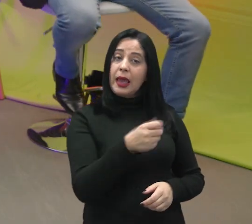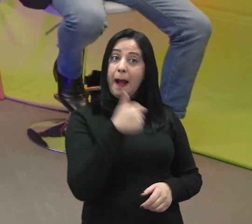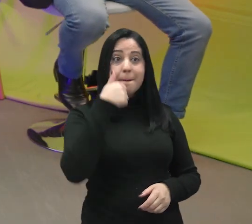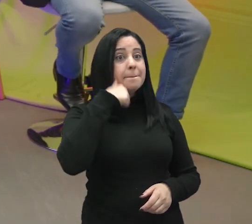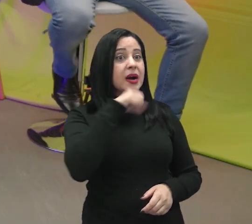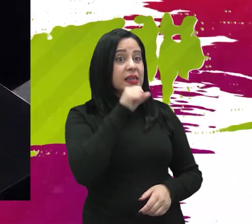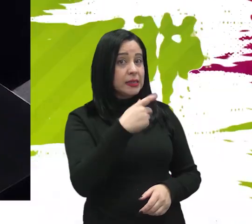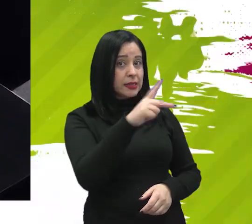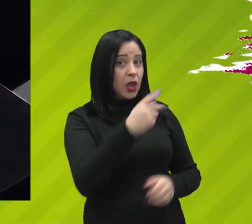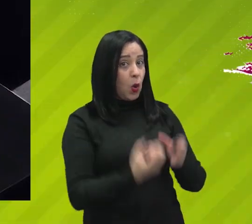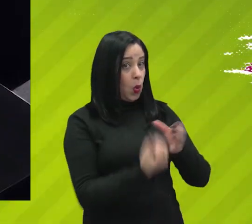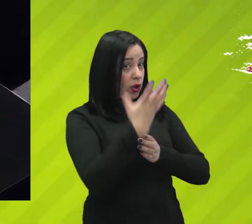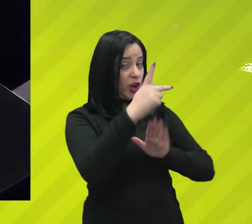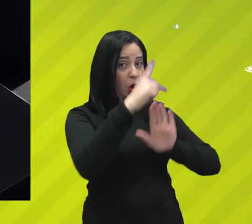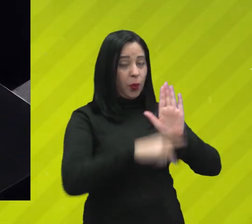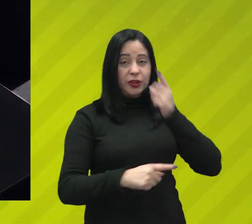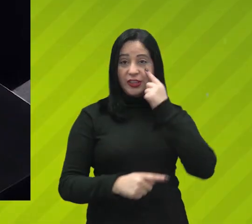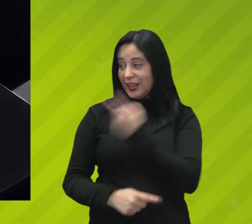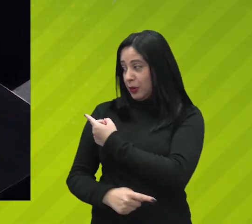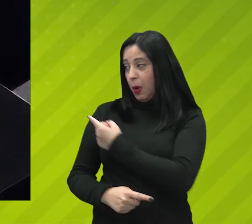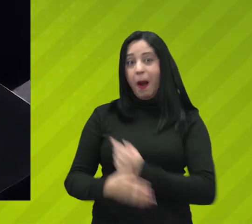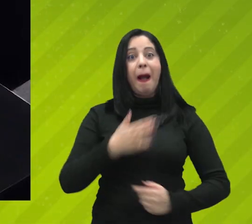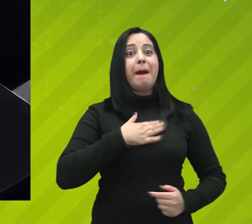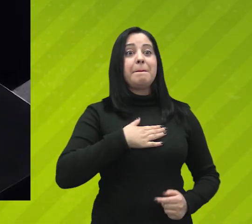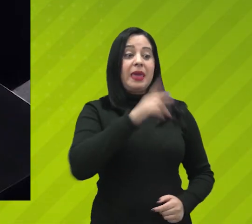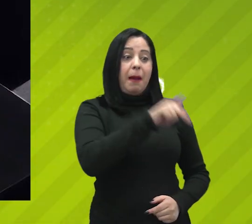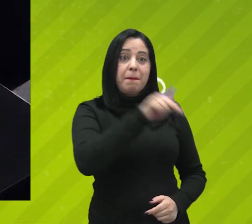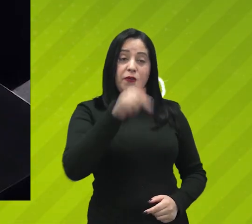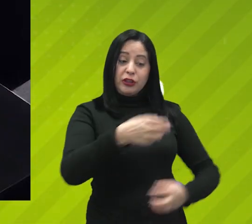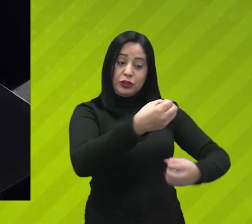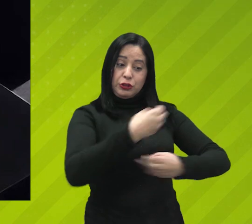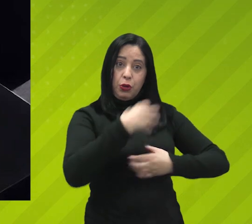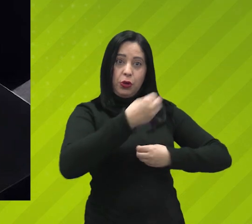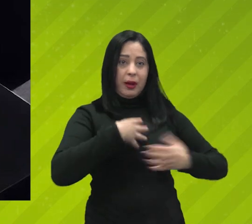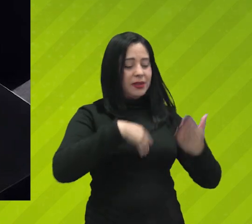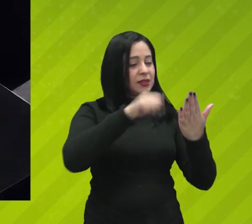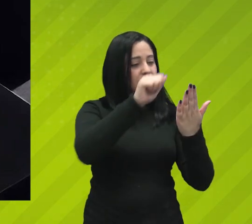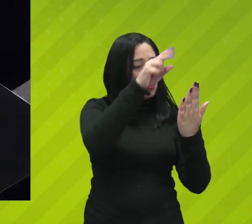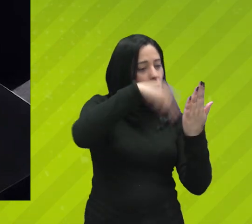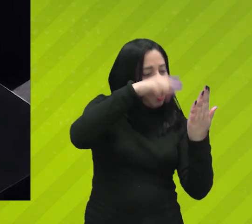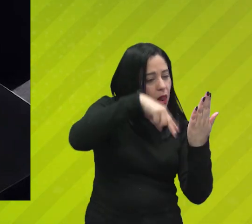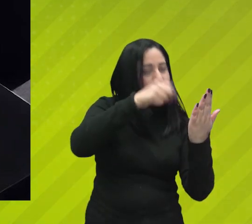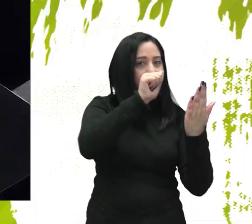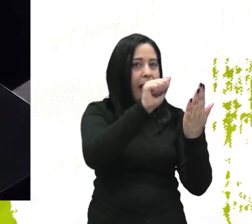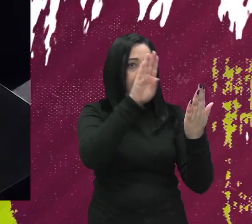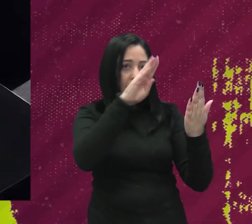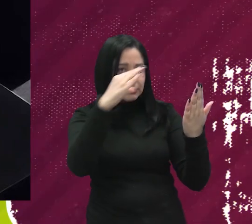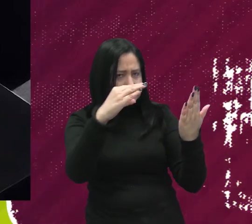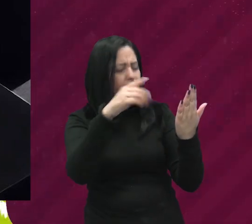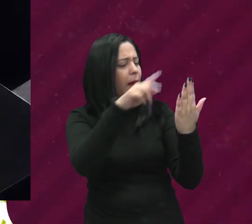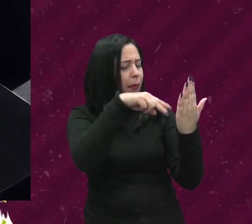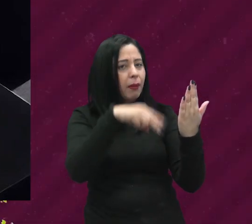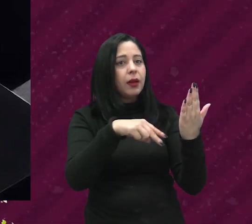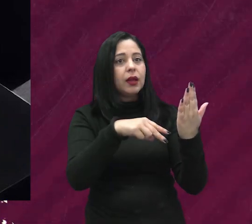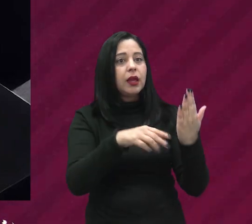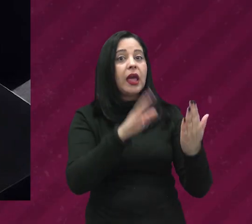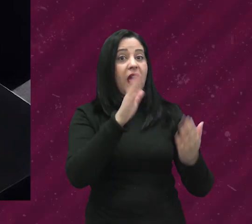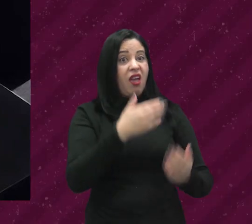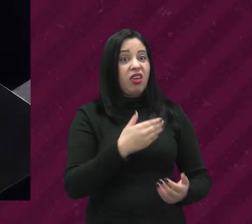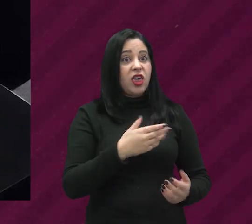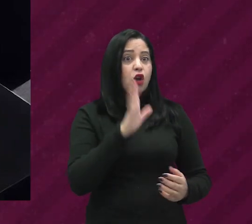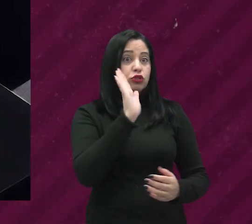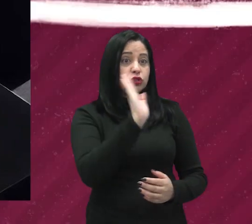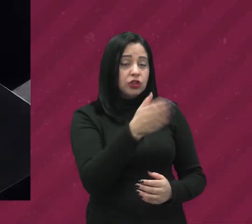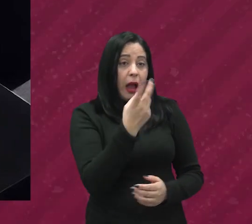né, Bernadette? Ela foi a minha professora, ela me ensinou a ler, foi a professora do primeiro ano. E teve mais de 40